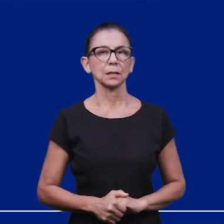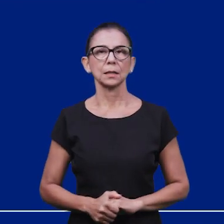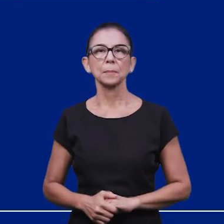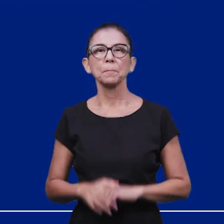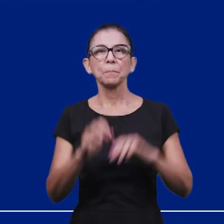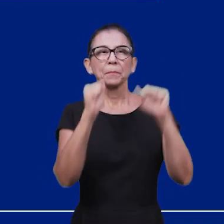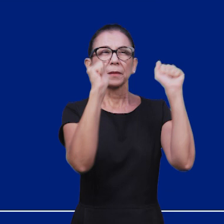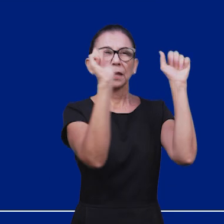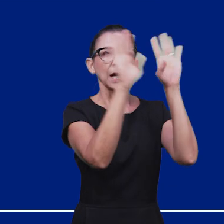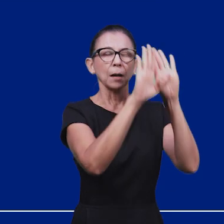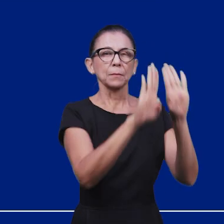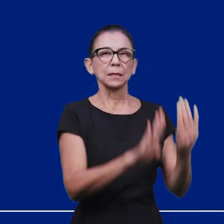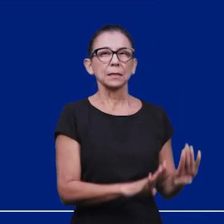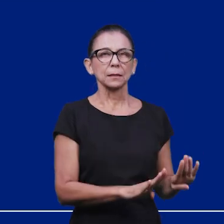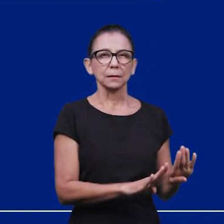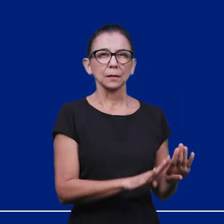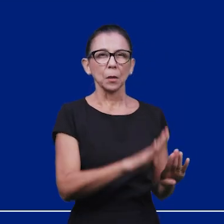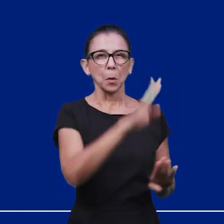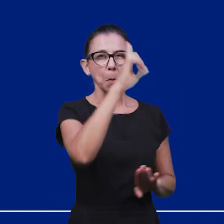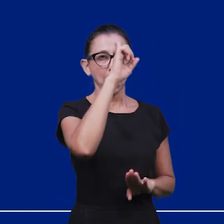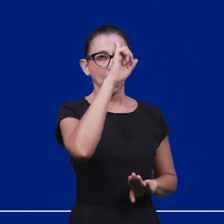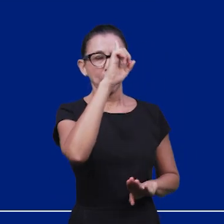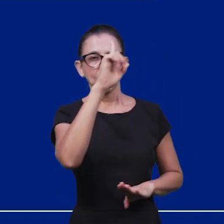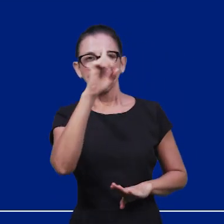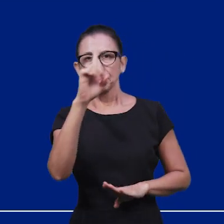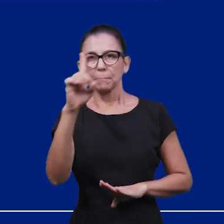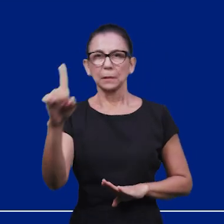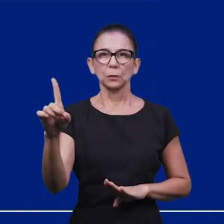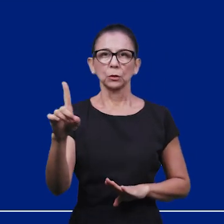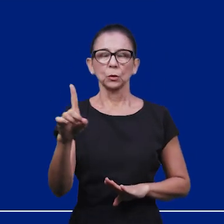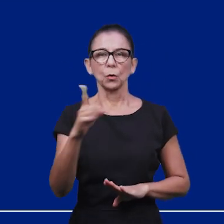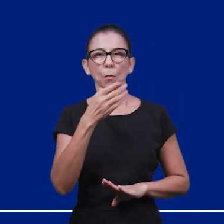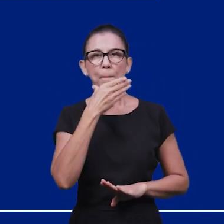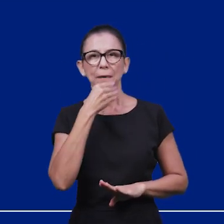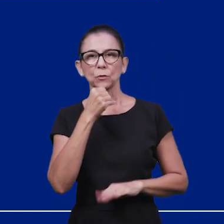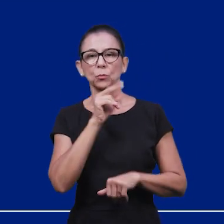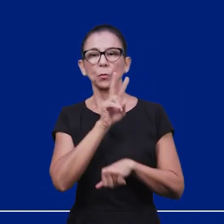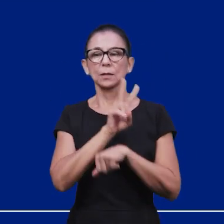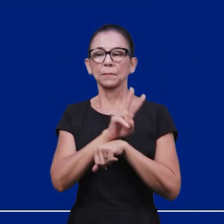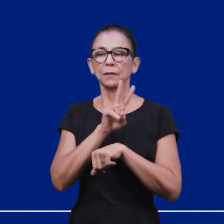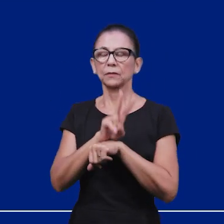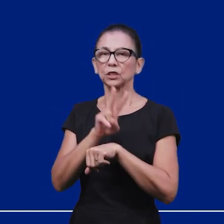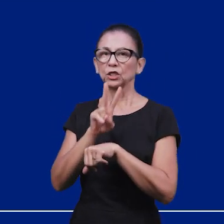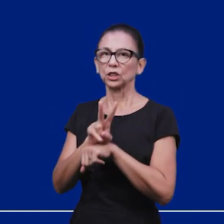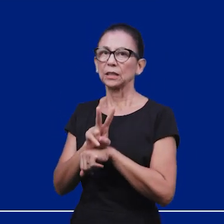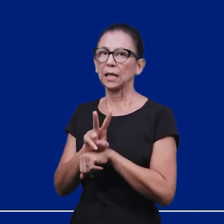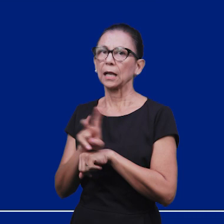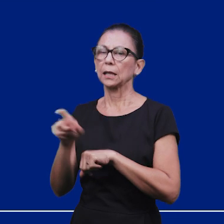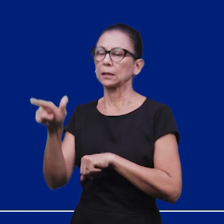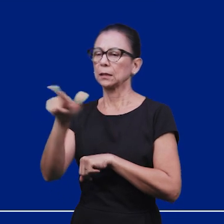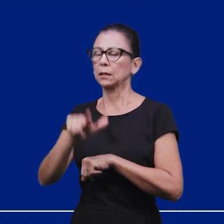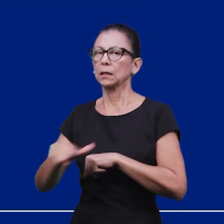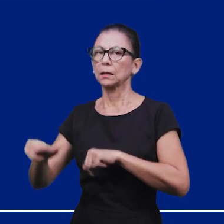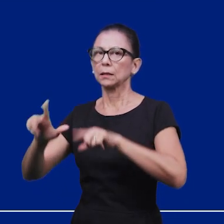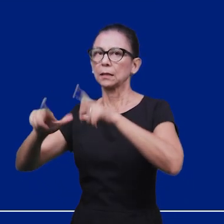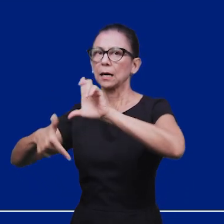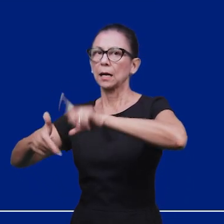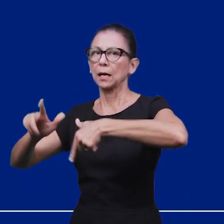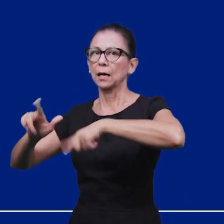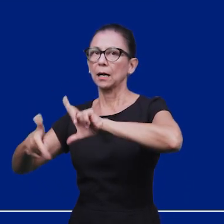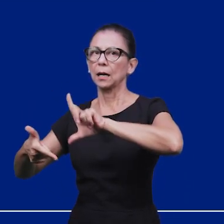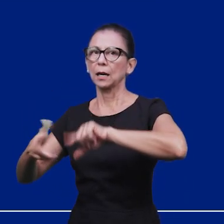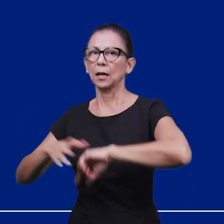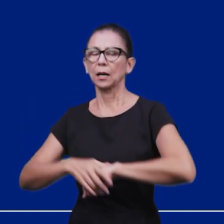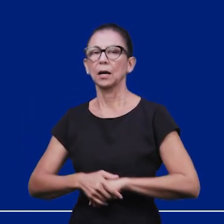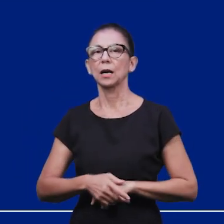Absalão espias por todas as tribos de Israel, dizendo: Quando ouvirdes o som das trombetas, direis: